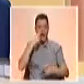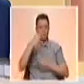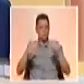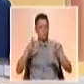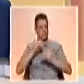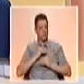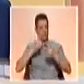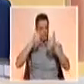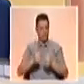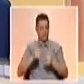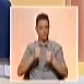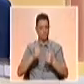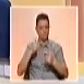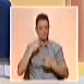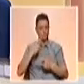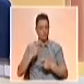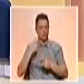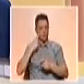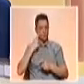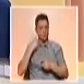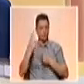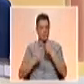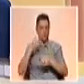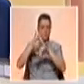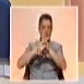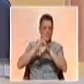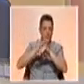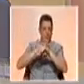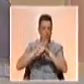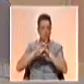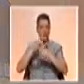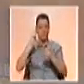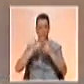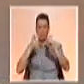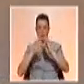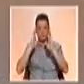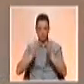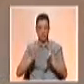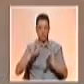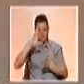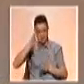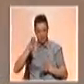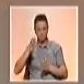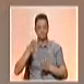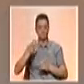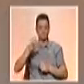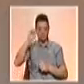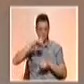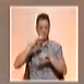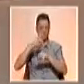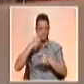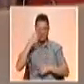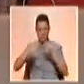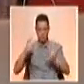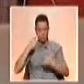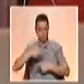estas questões, mostram que têm algum conhecimento, alguma sensibilidade ao problema já ou não? Estão mostram que têm sensibilidade,